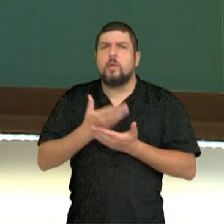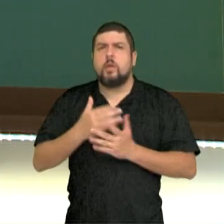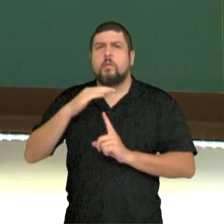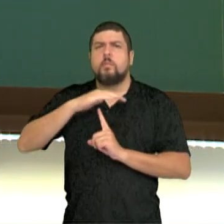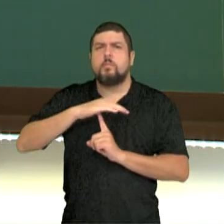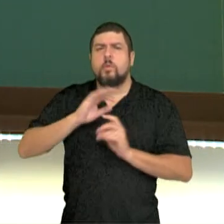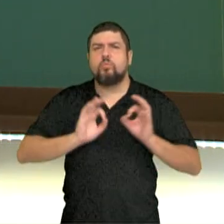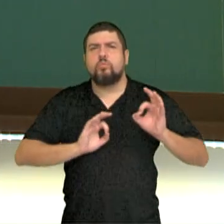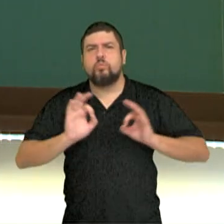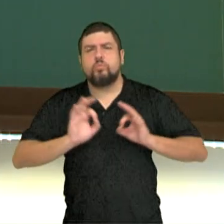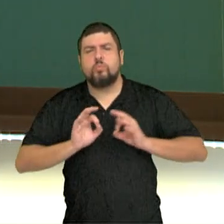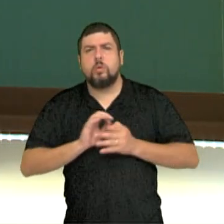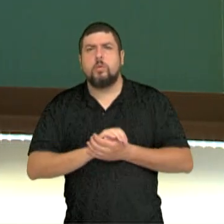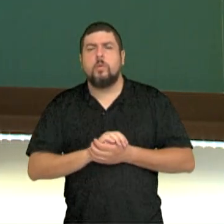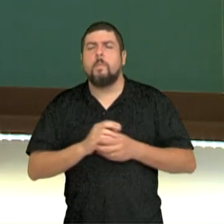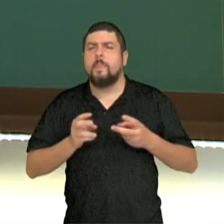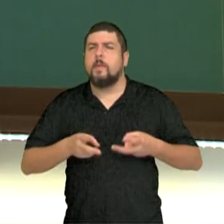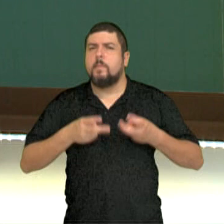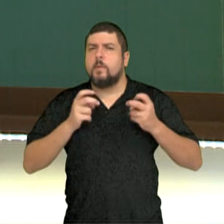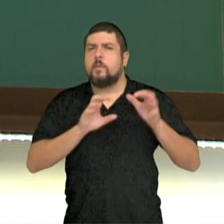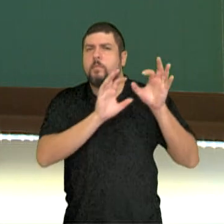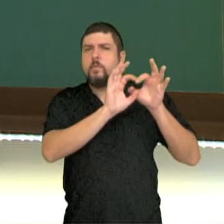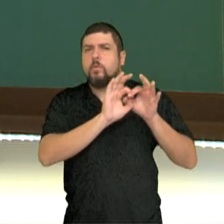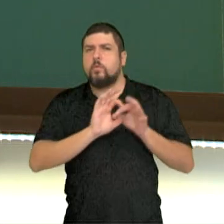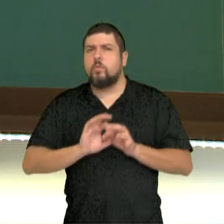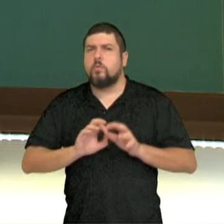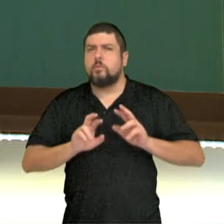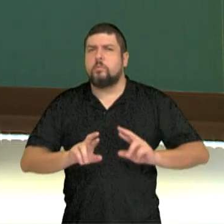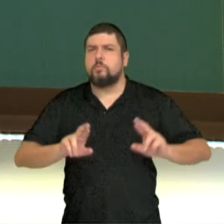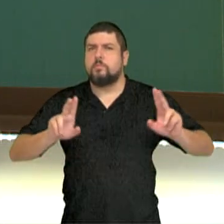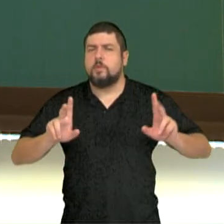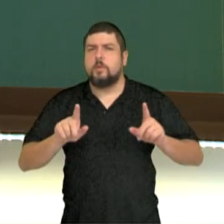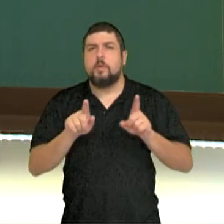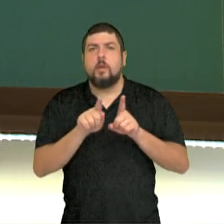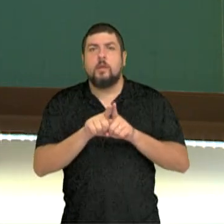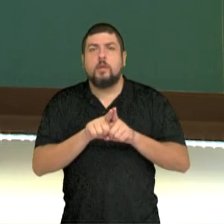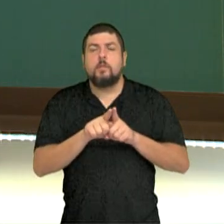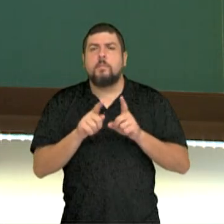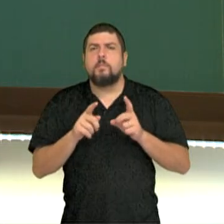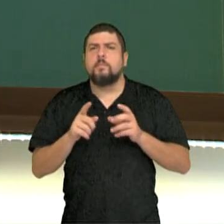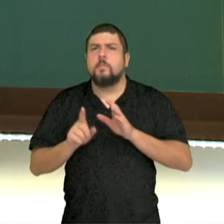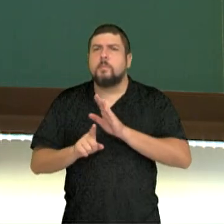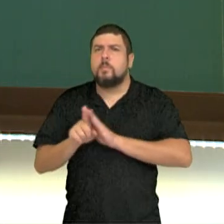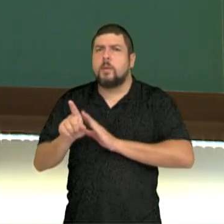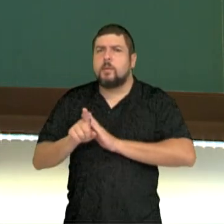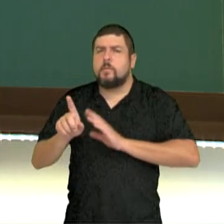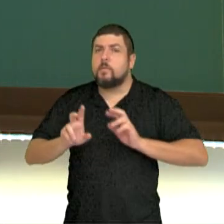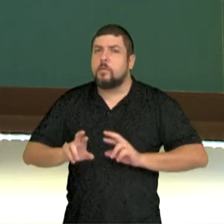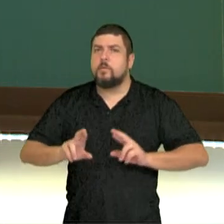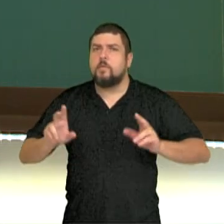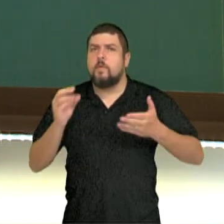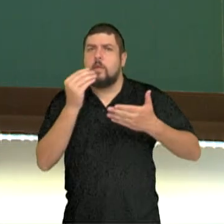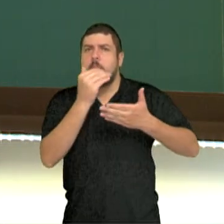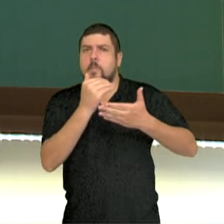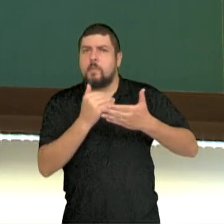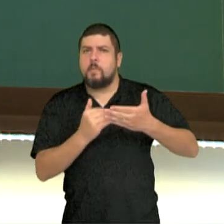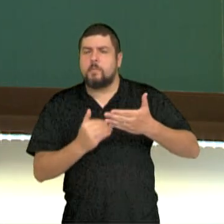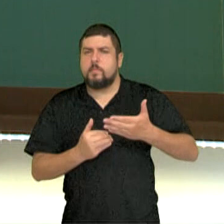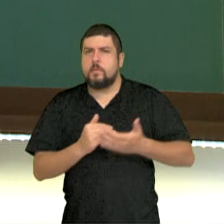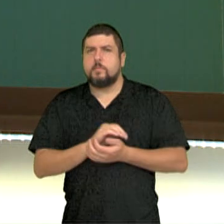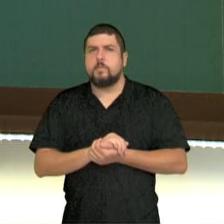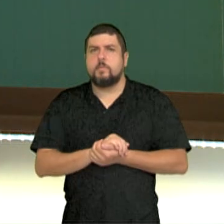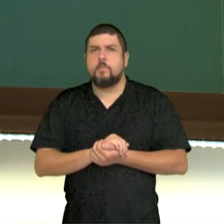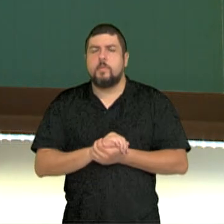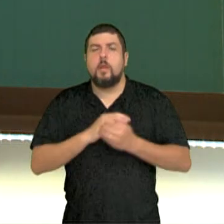que seria aí um outro contexto, que seria dito de outro jeito, seriam feitas outras perguntas. Então, quando eu tenho